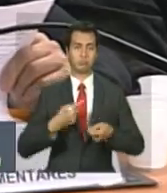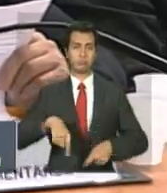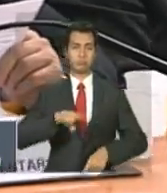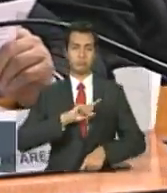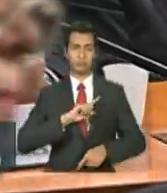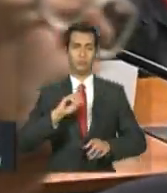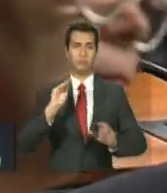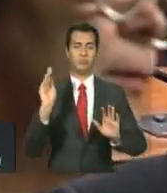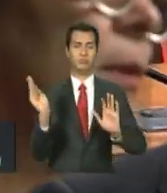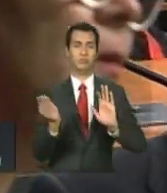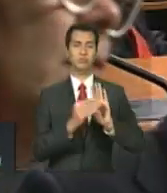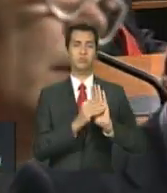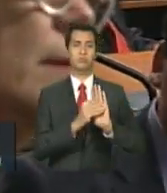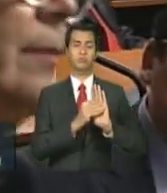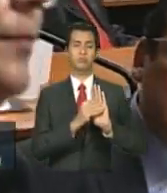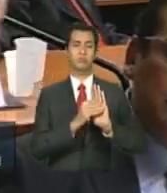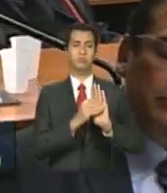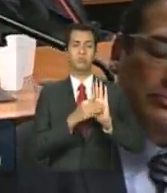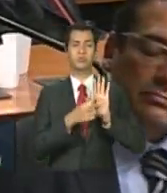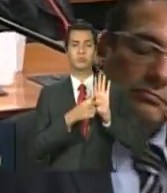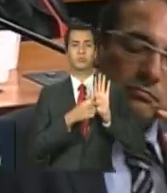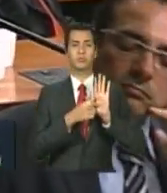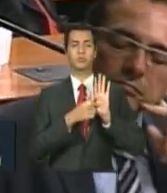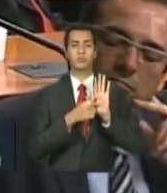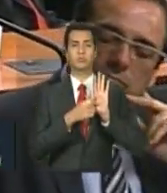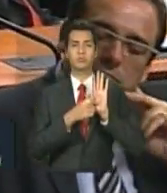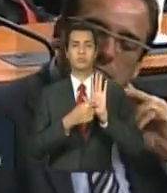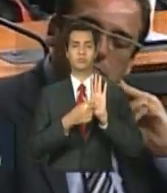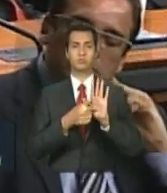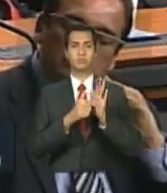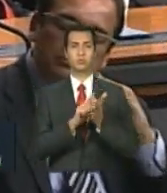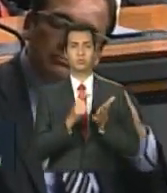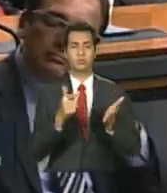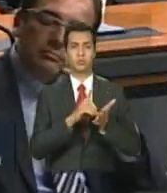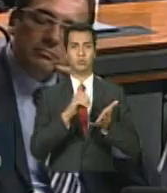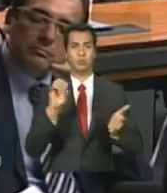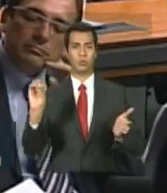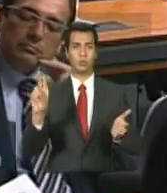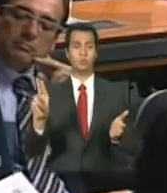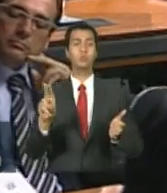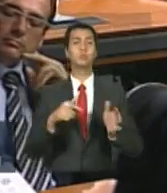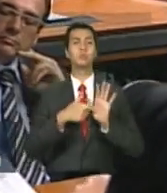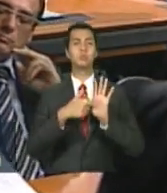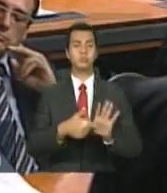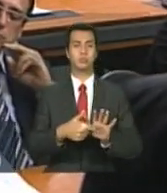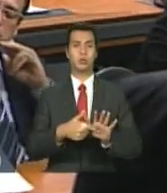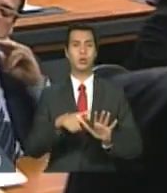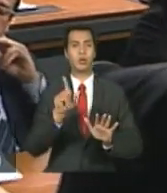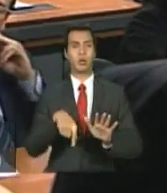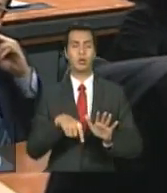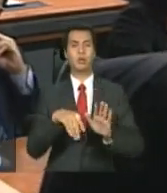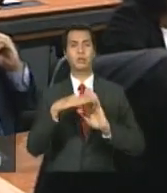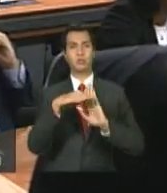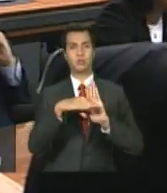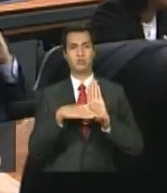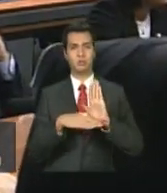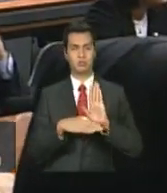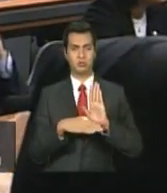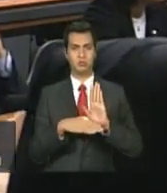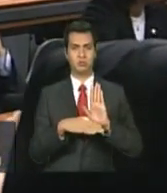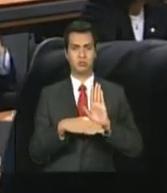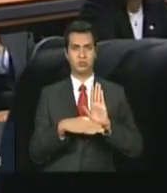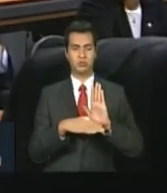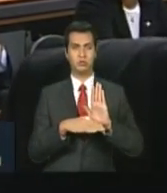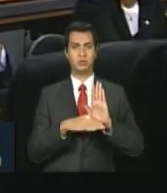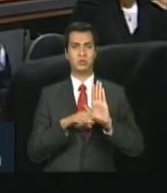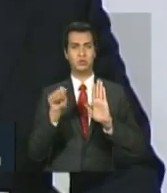publicamos em setembro de 2011 a lista dos beneficiados e, por decisão de gestão, nós excluímos entidades